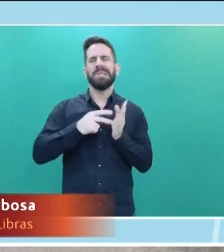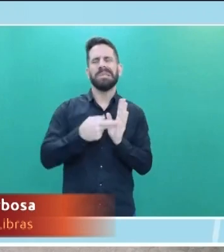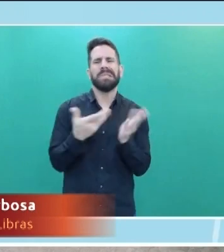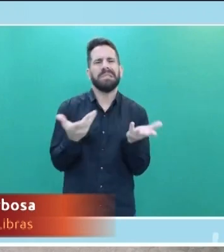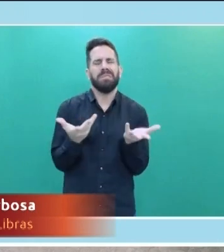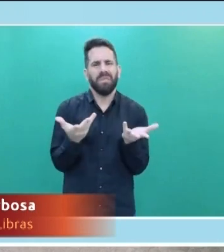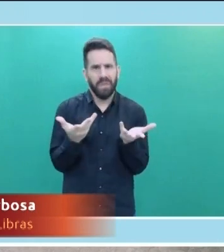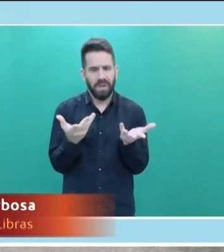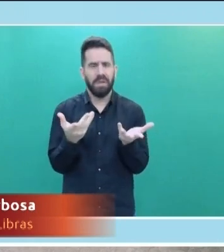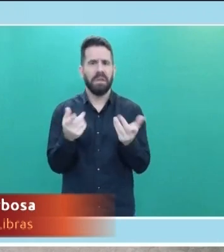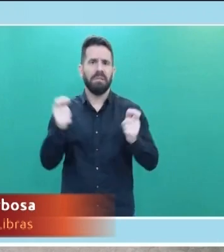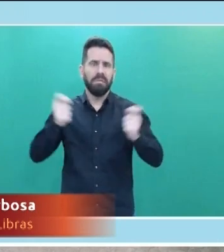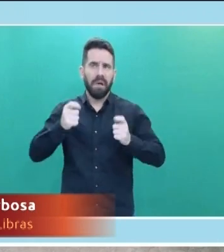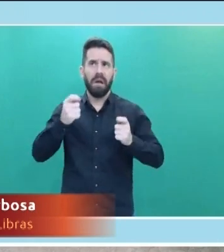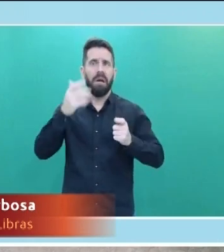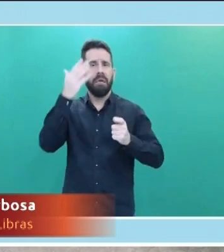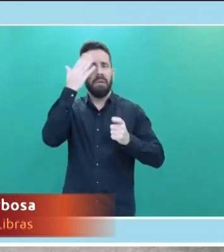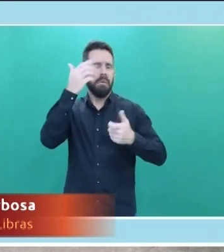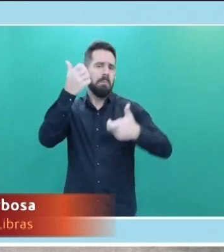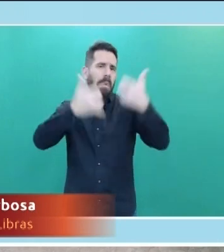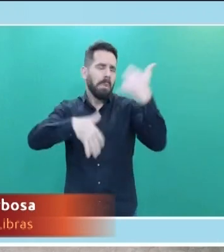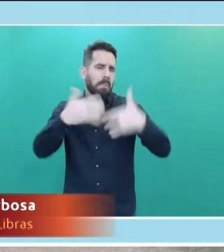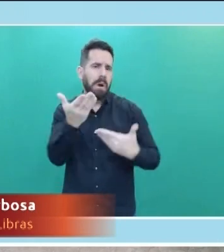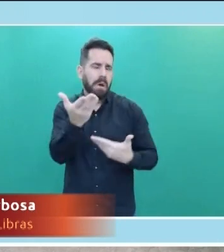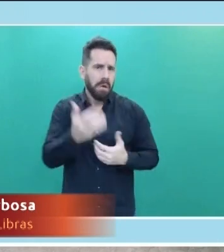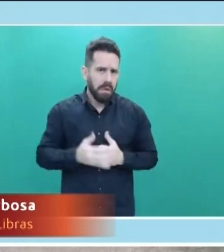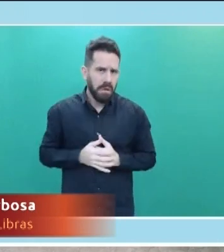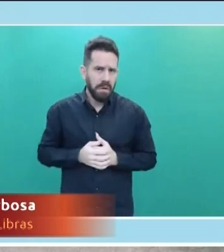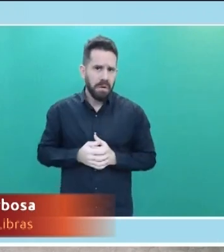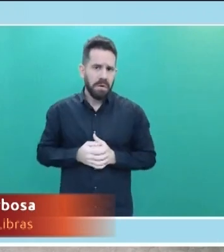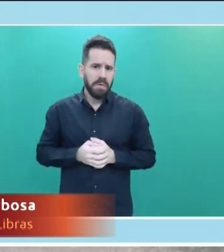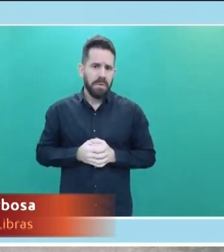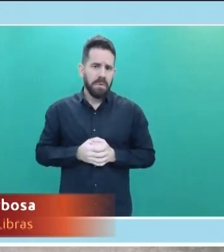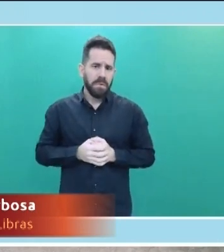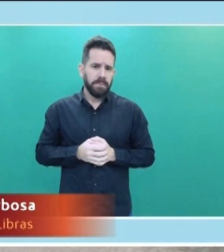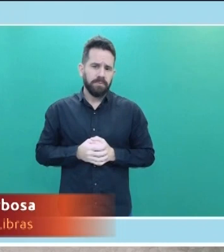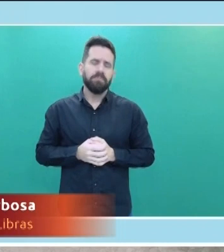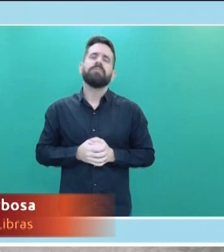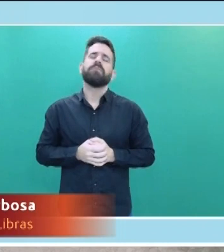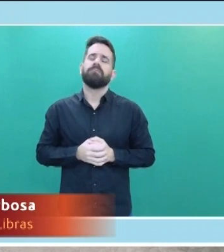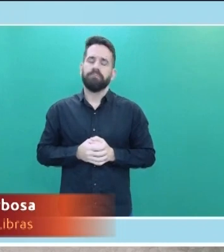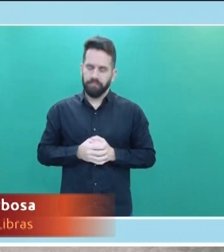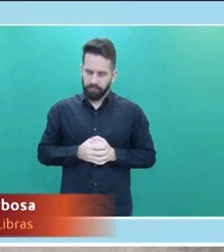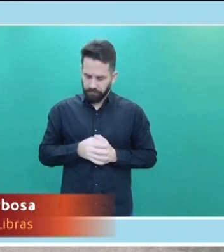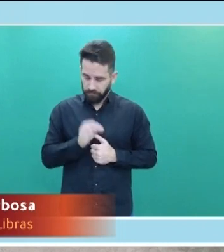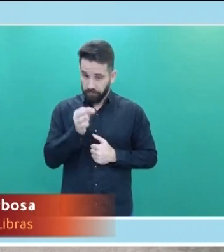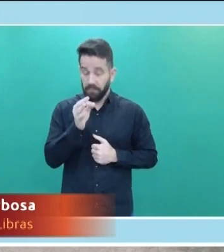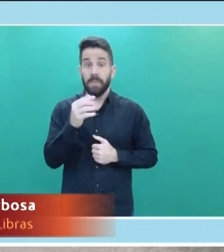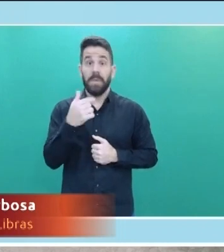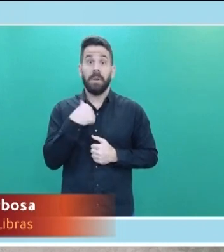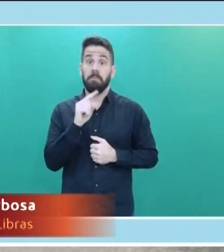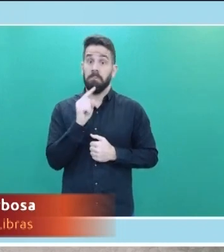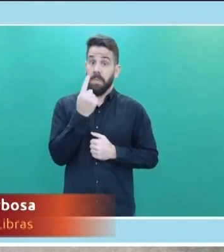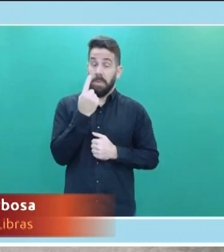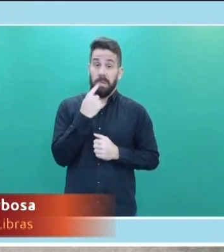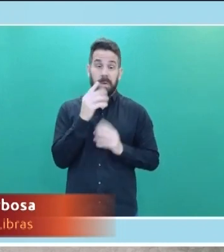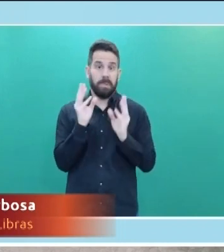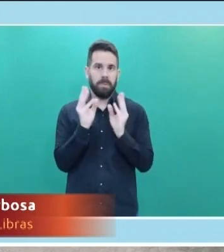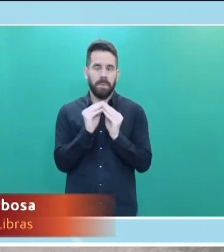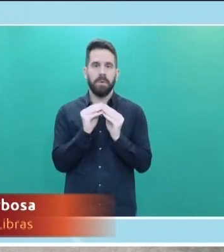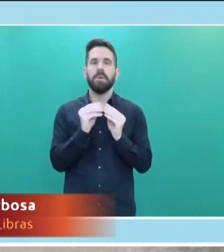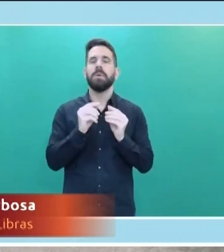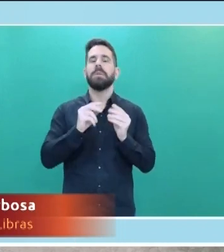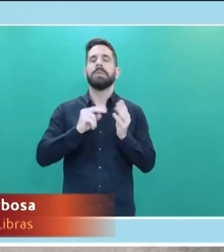terminologias? O que elas querem dizer? Então, dá sim. Eu vou fazer uma pequena cronologia primeiro para todos os